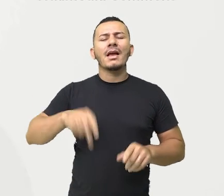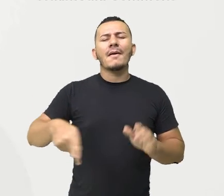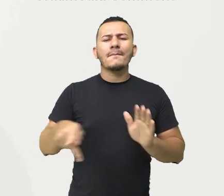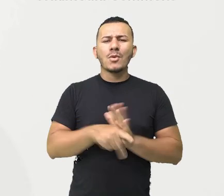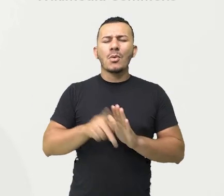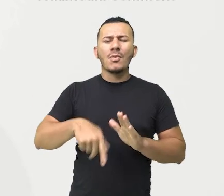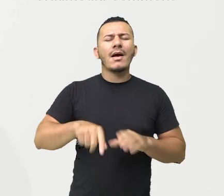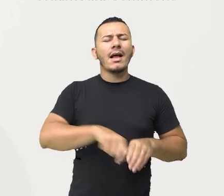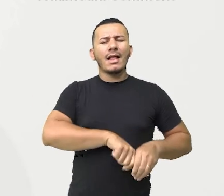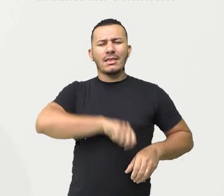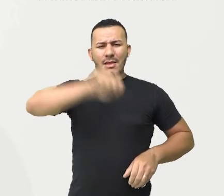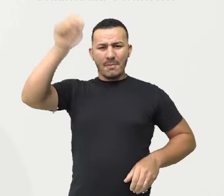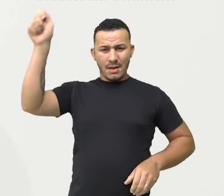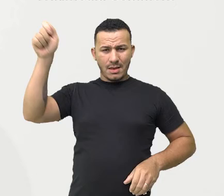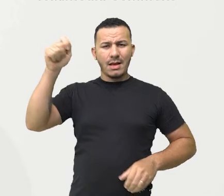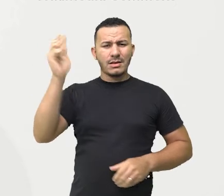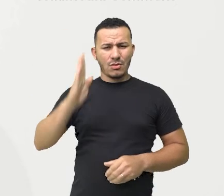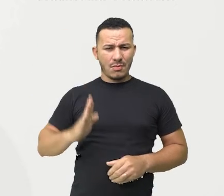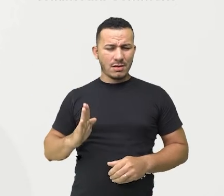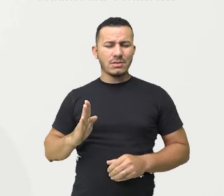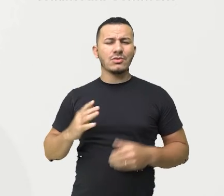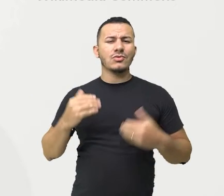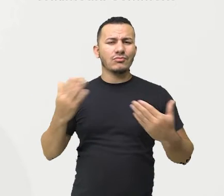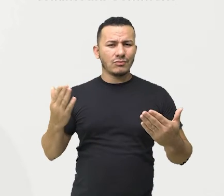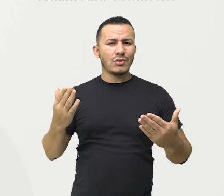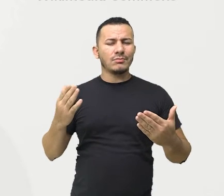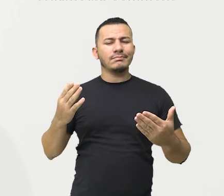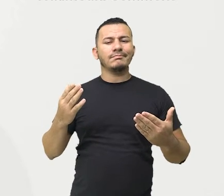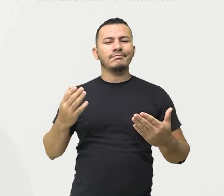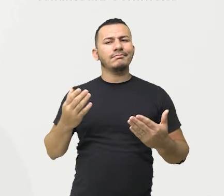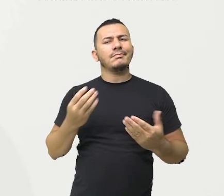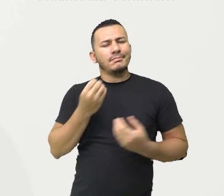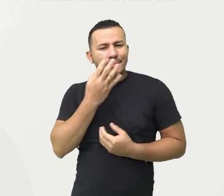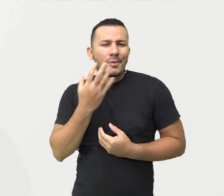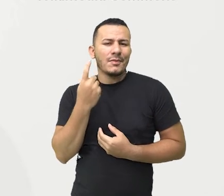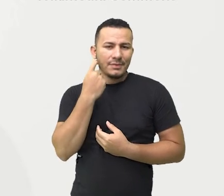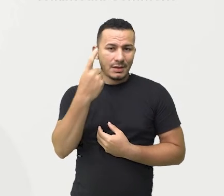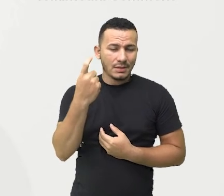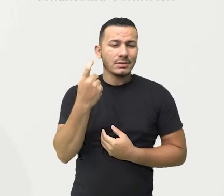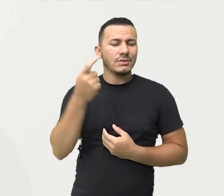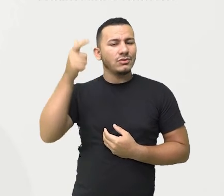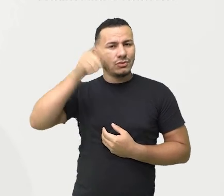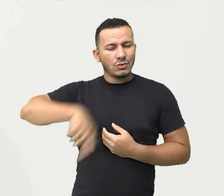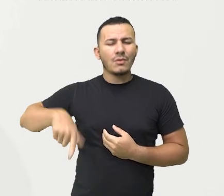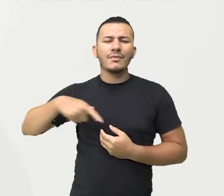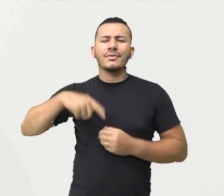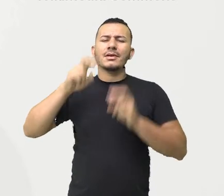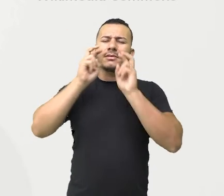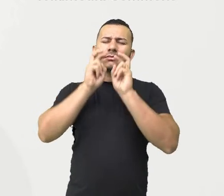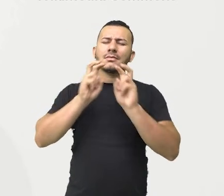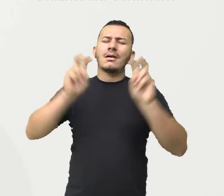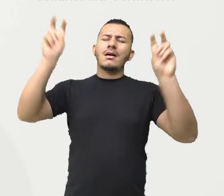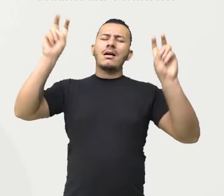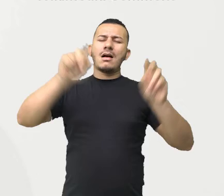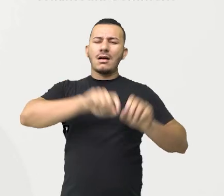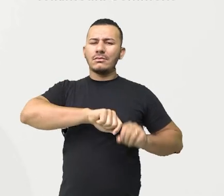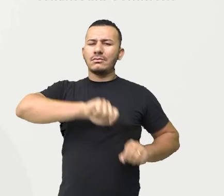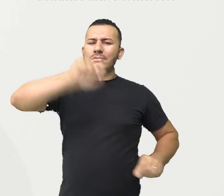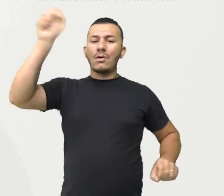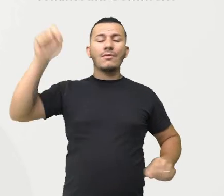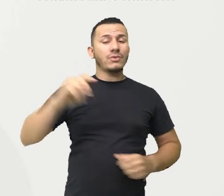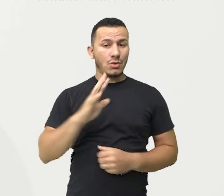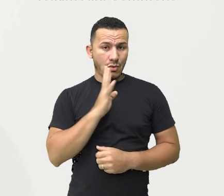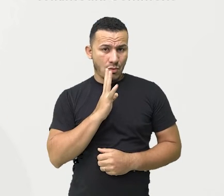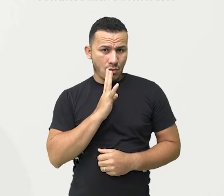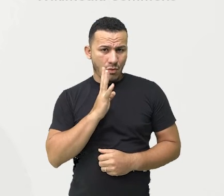Essa eu já sabia, mas acho muito interessante. É bom sempre a gente lembrar, né? O Grito do Ipiranga. Todos conhecem